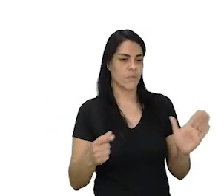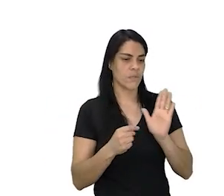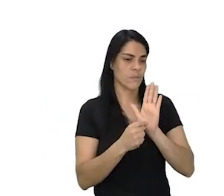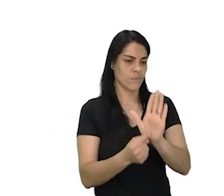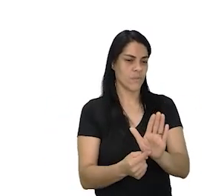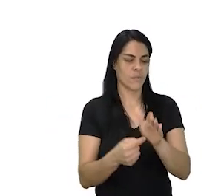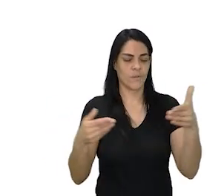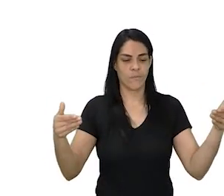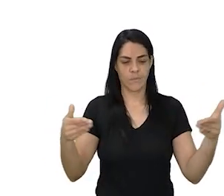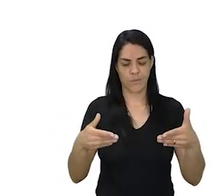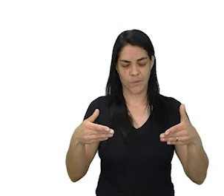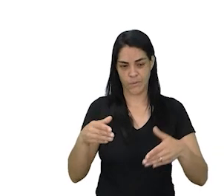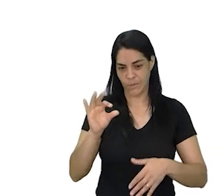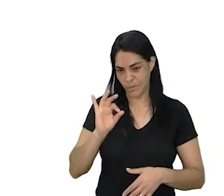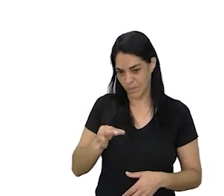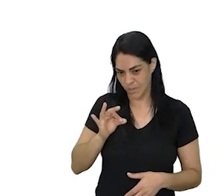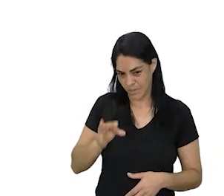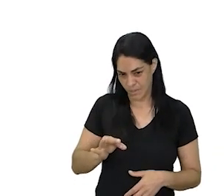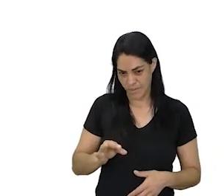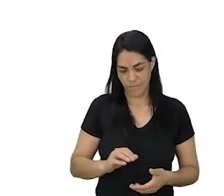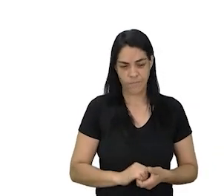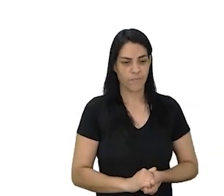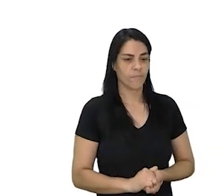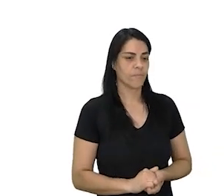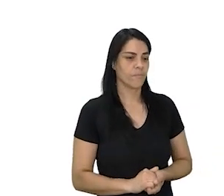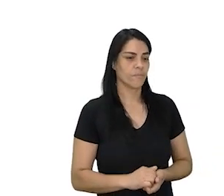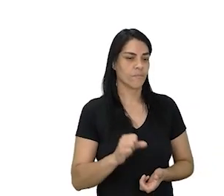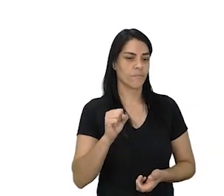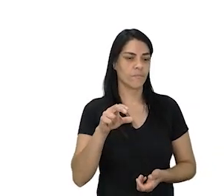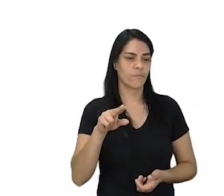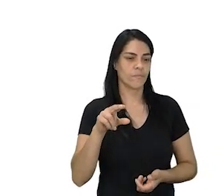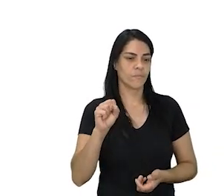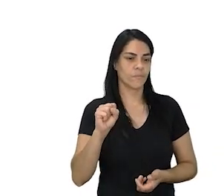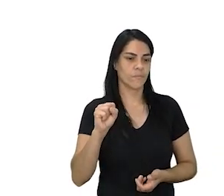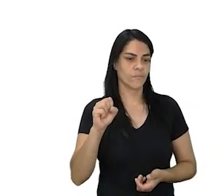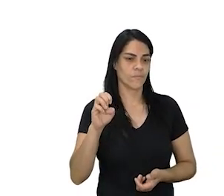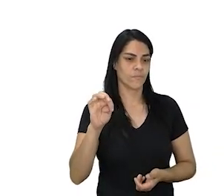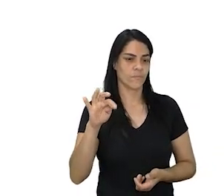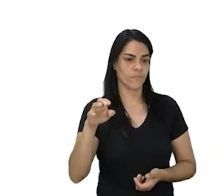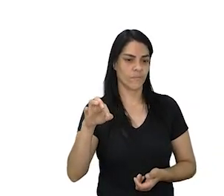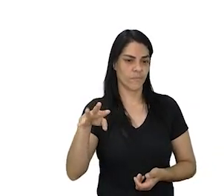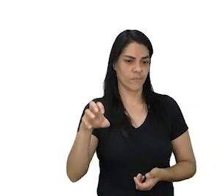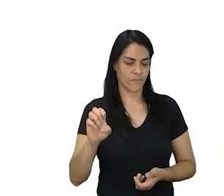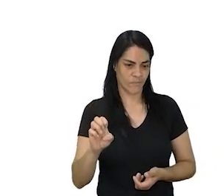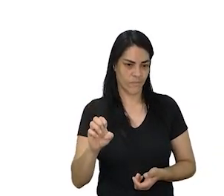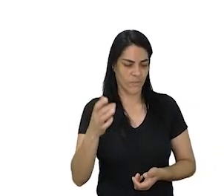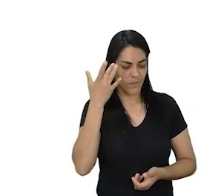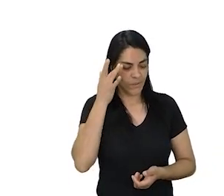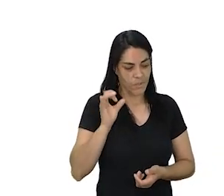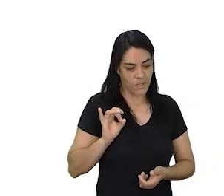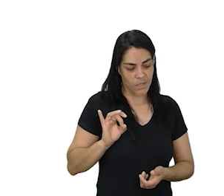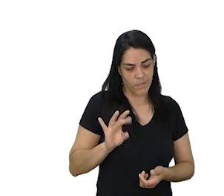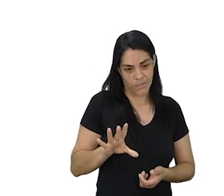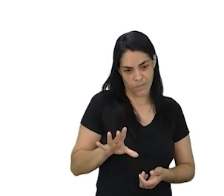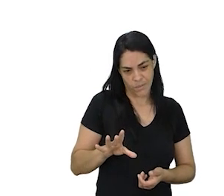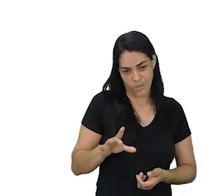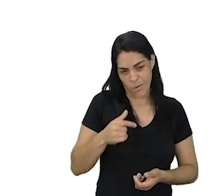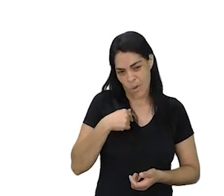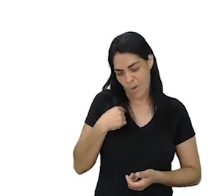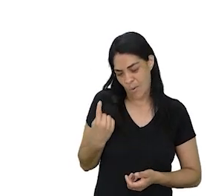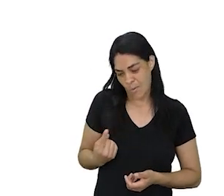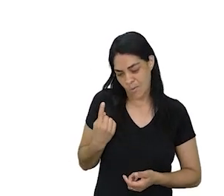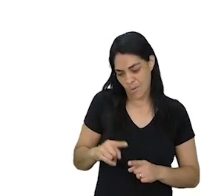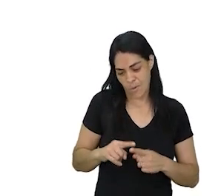Cris? Isso mesmo, Suzete. Querida, eu não sei se sou só eu ainda estou vendo o slide